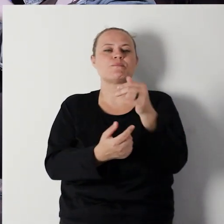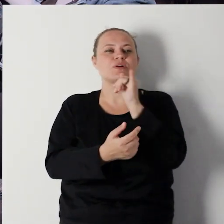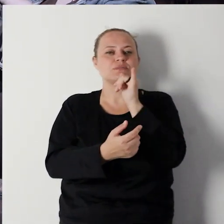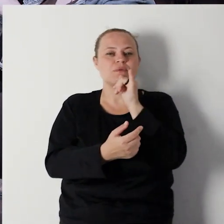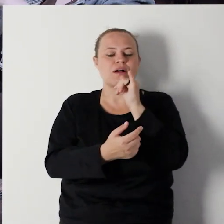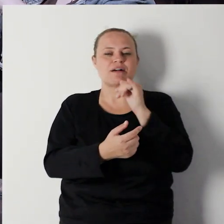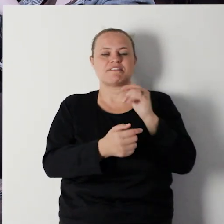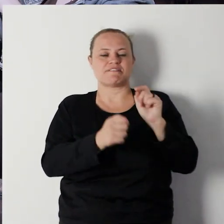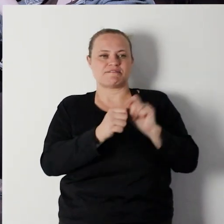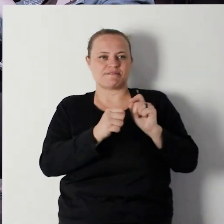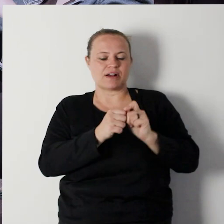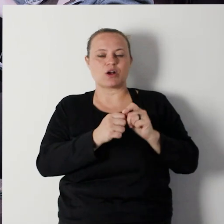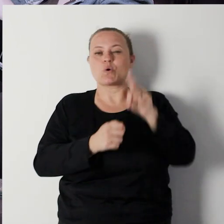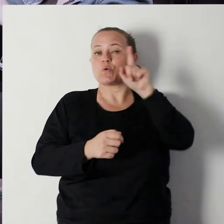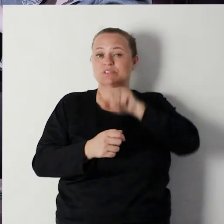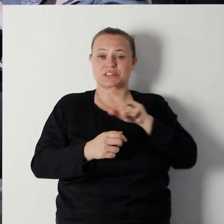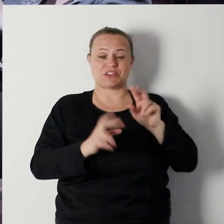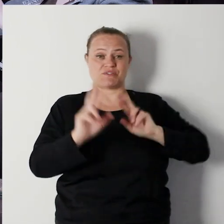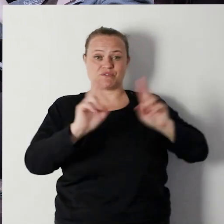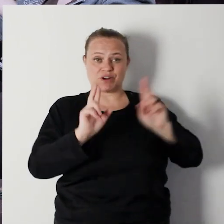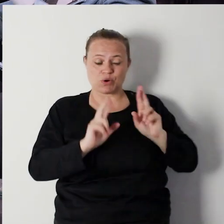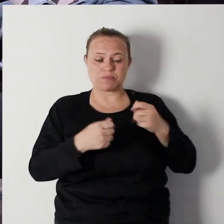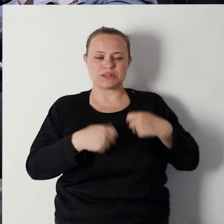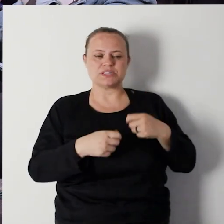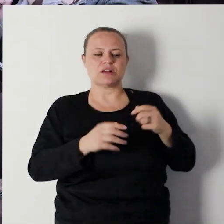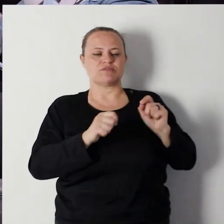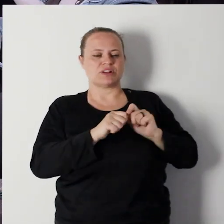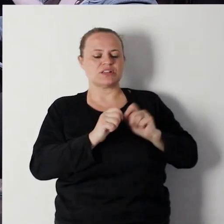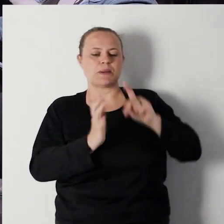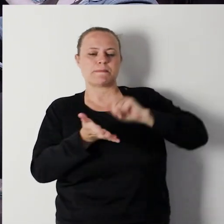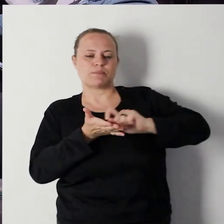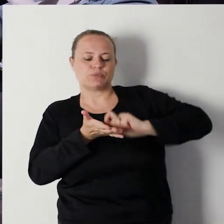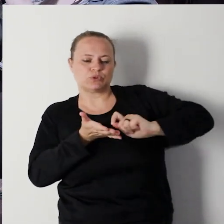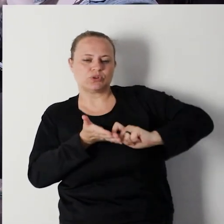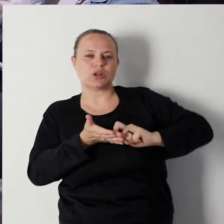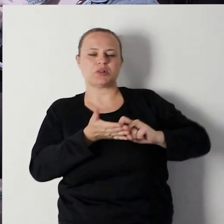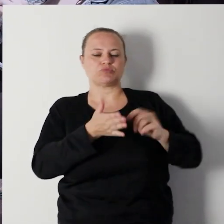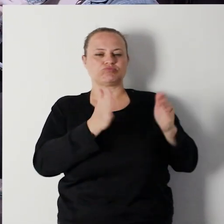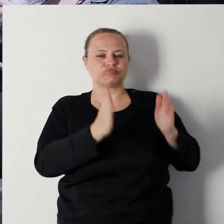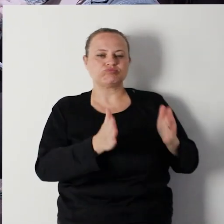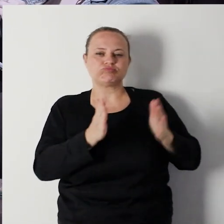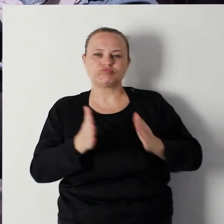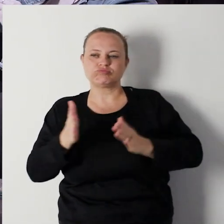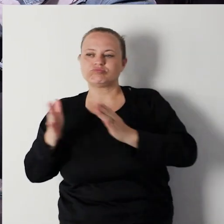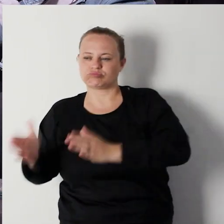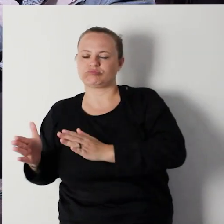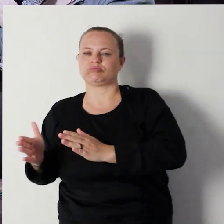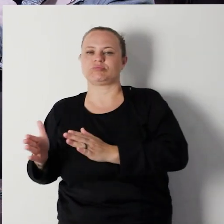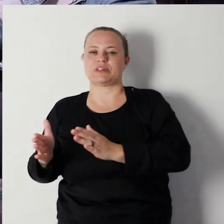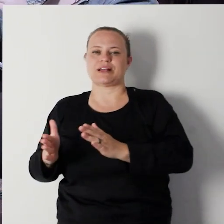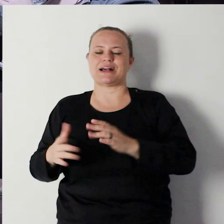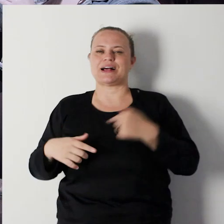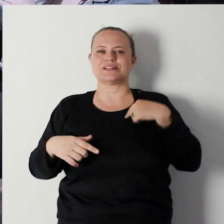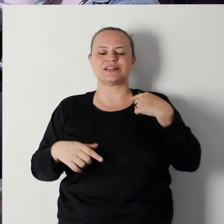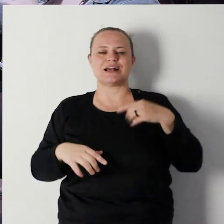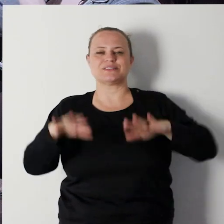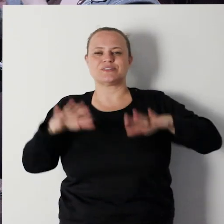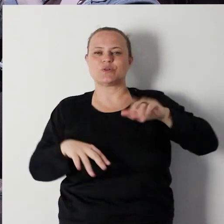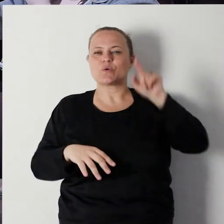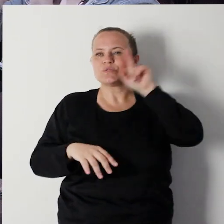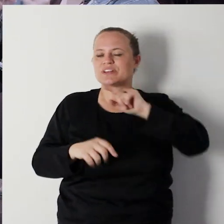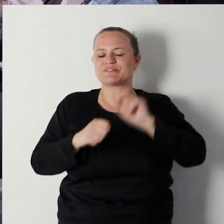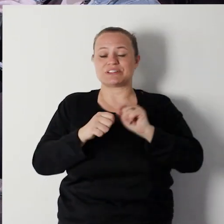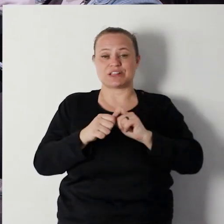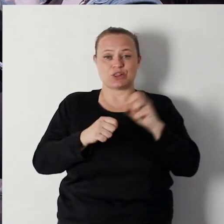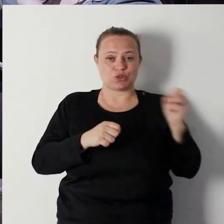né? Para você conseguir acessar aquele recurso, você tem que fazer assim, assim, assim, nesse formato. Você não consegue tanto inovar, você não consegue,